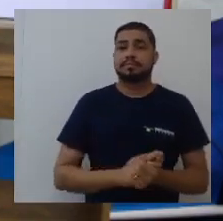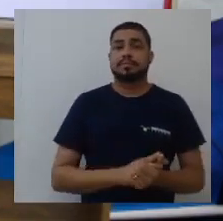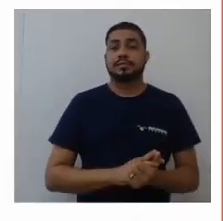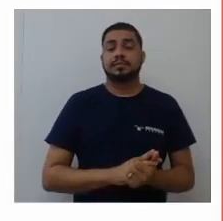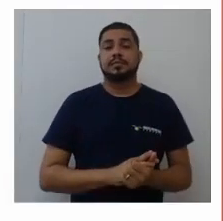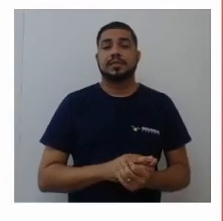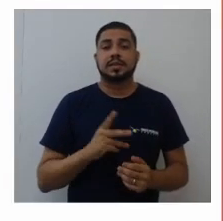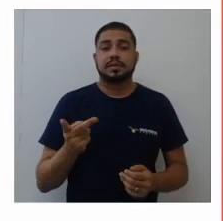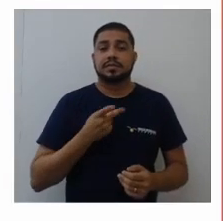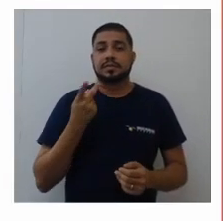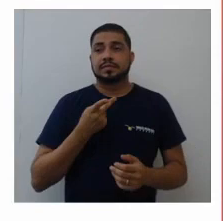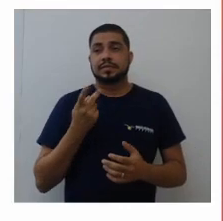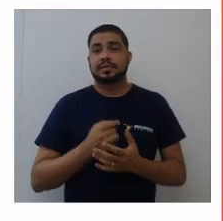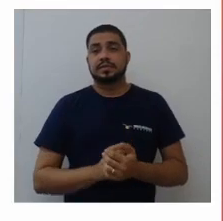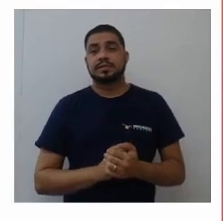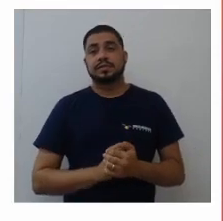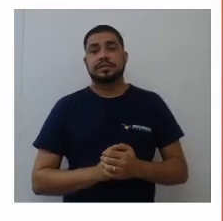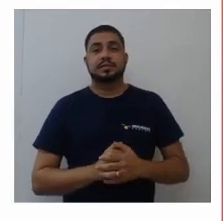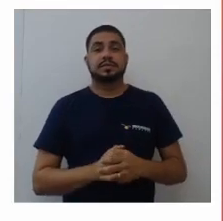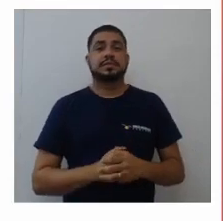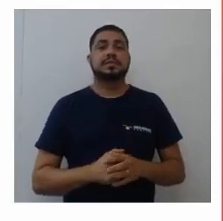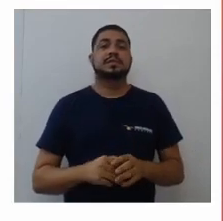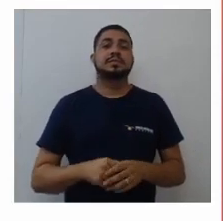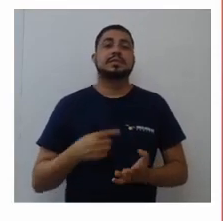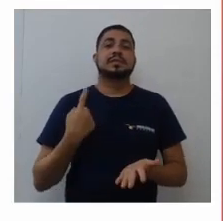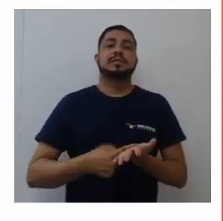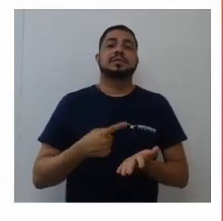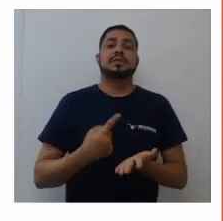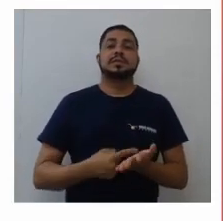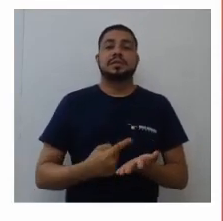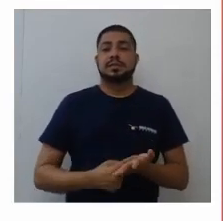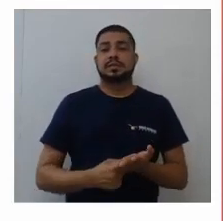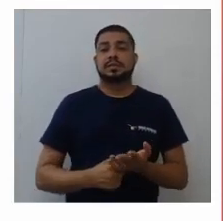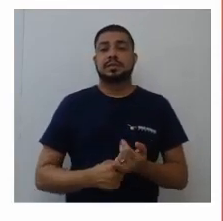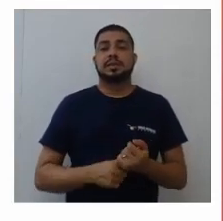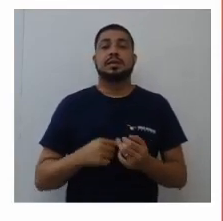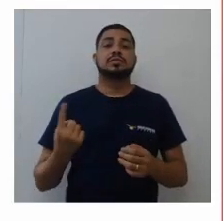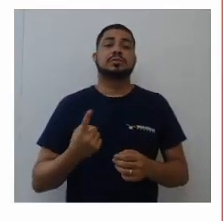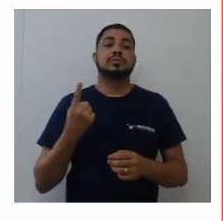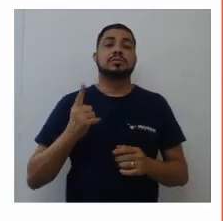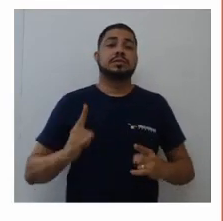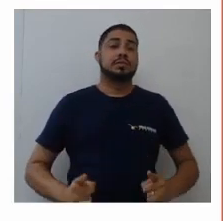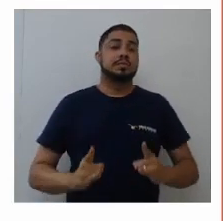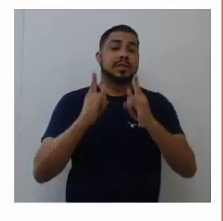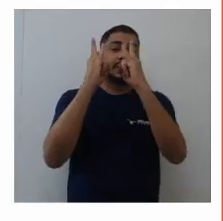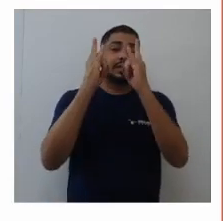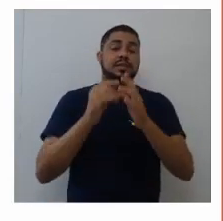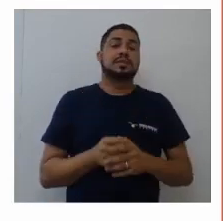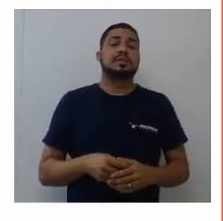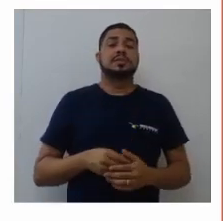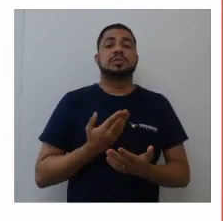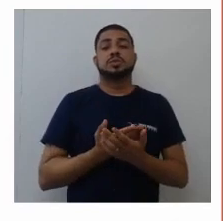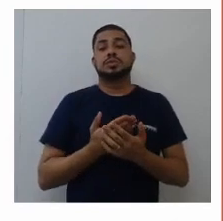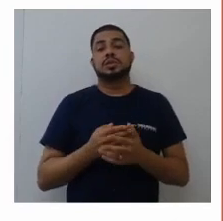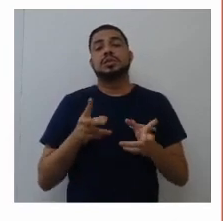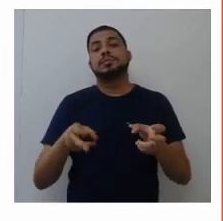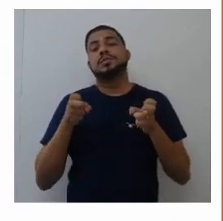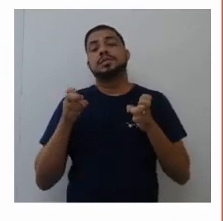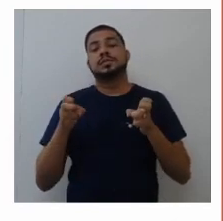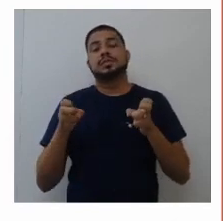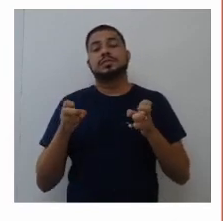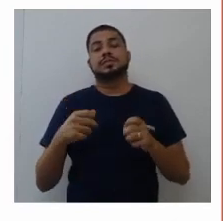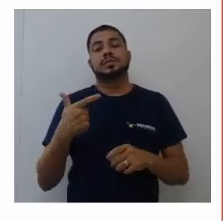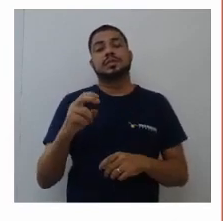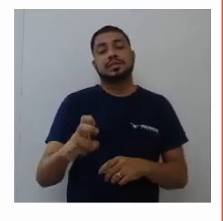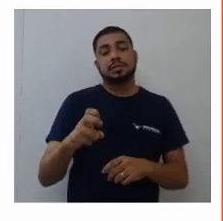diz assim, corta para a tela lá. Para determinar a altura de um prédio, um estudante observa que, ao se posicionar a